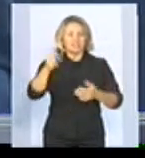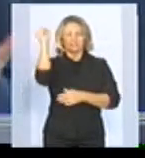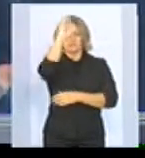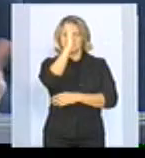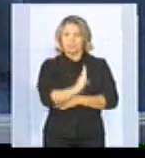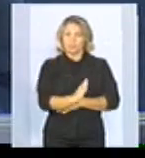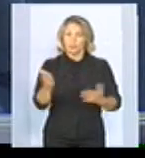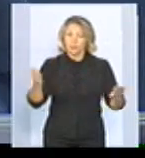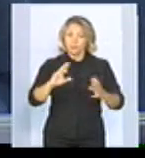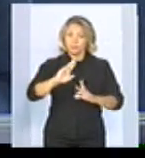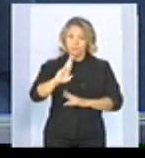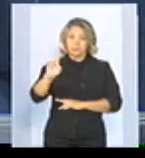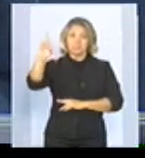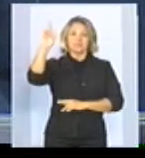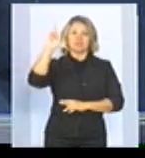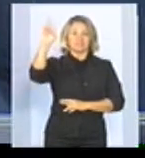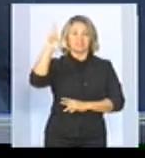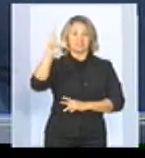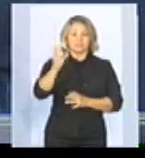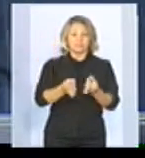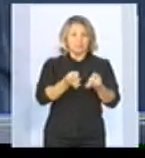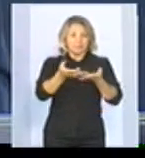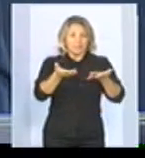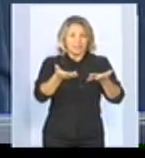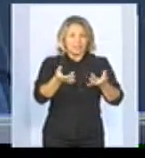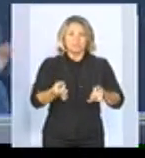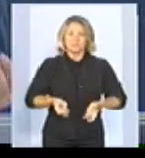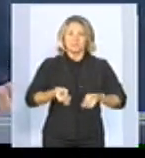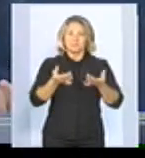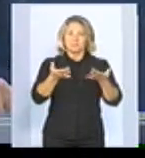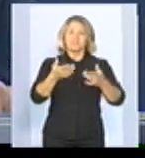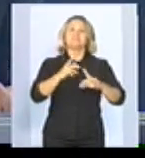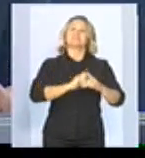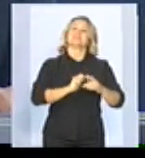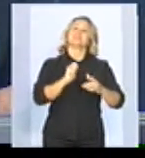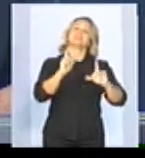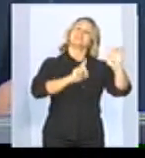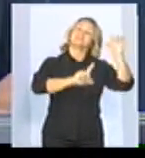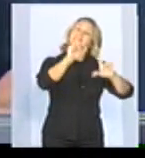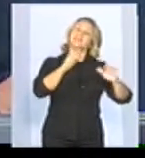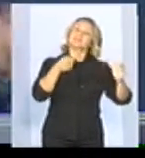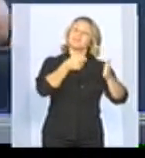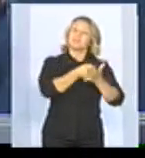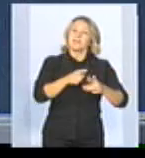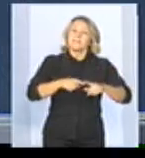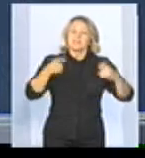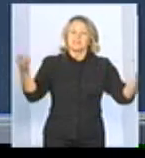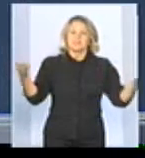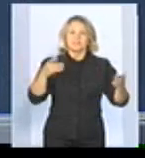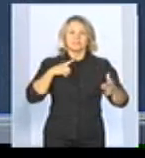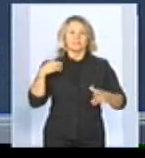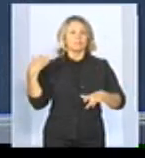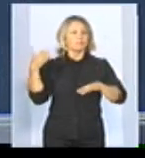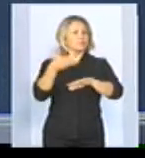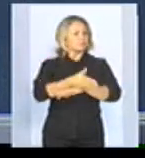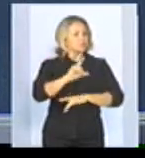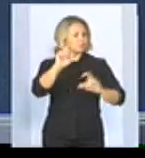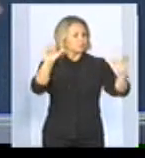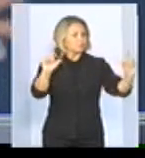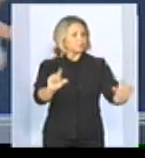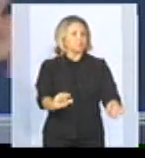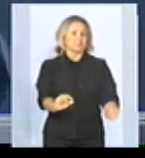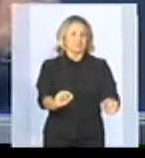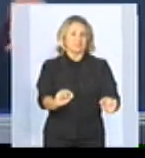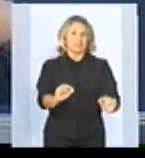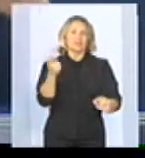somos os líderes desse mercado em termos absolutos muito embora ainda com uma penetração relativamente baixa